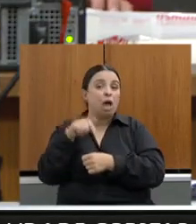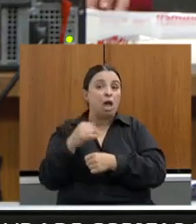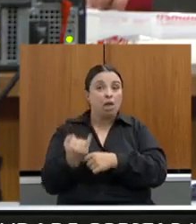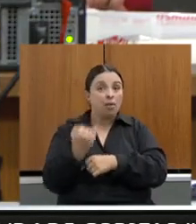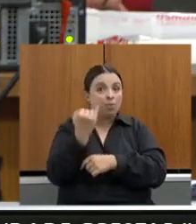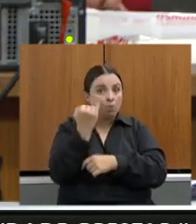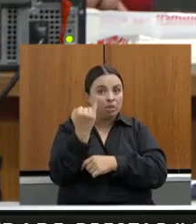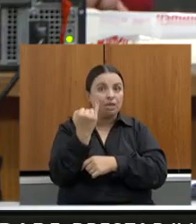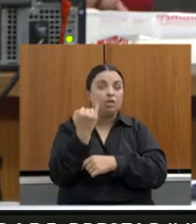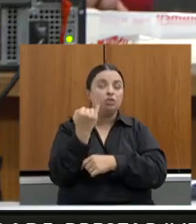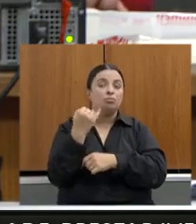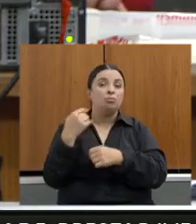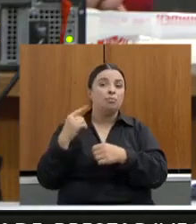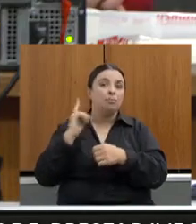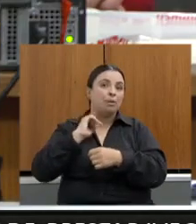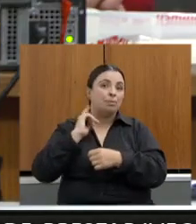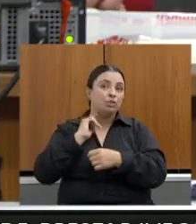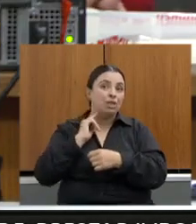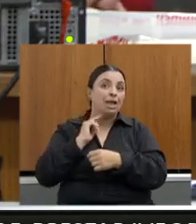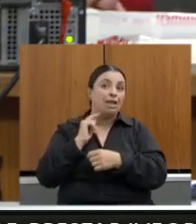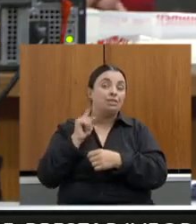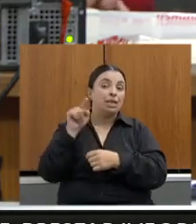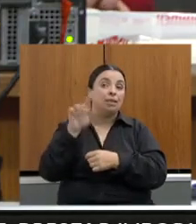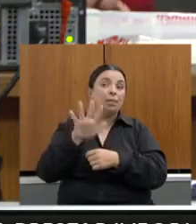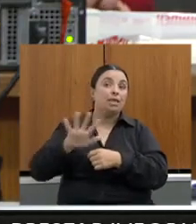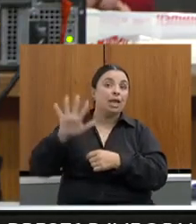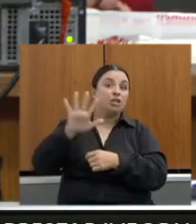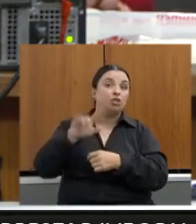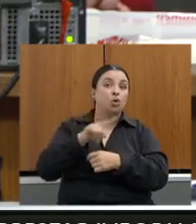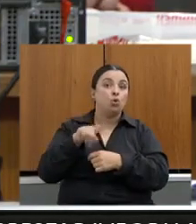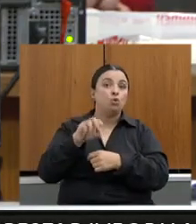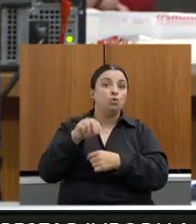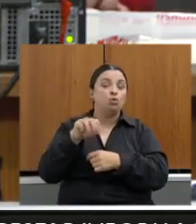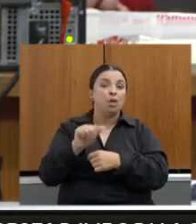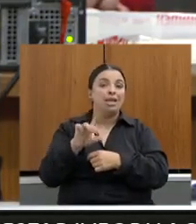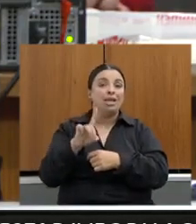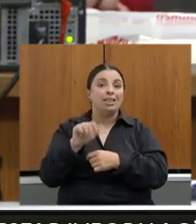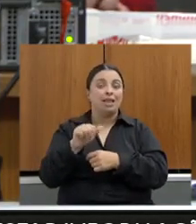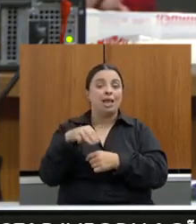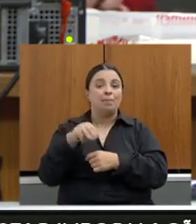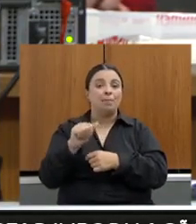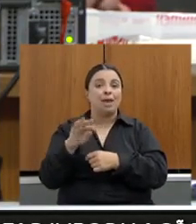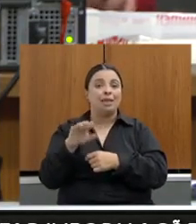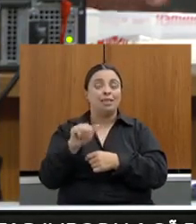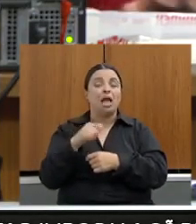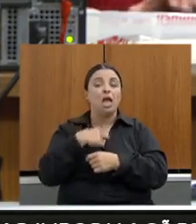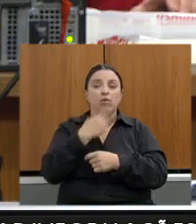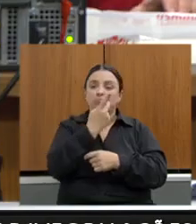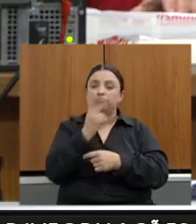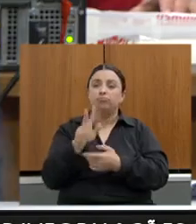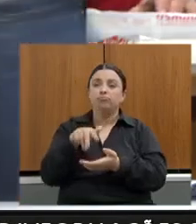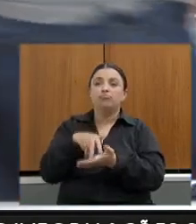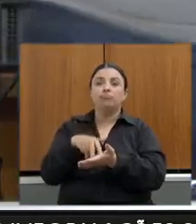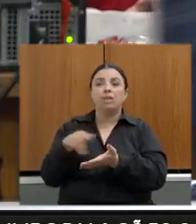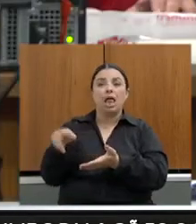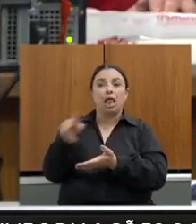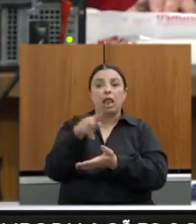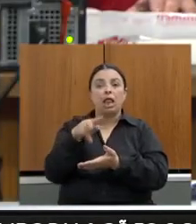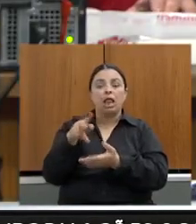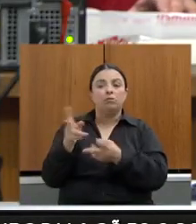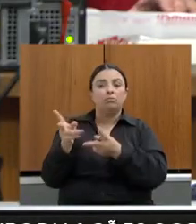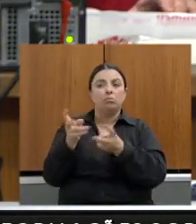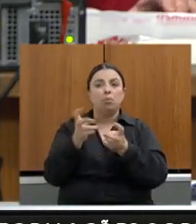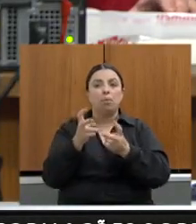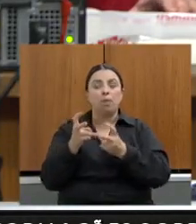Gerais e para toda a Zona da Mata eu estive lá pessoalmente junto com deputado federal Charles Evangelista e assim nós